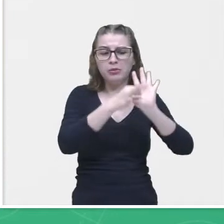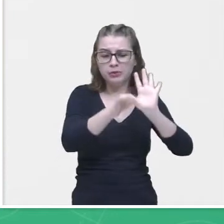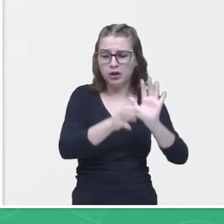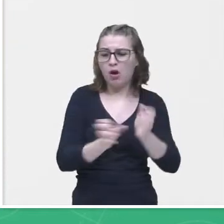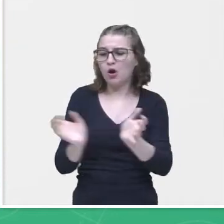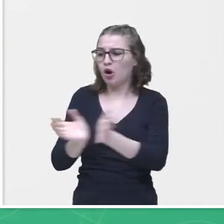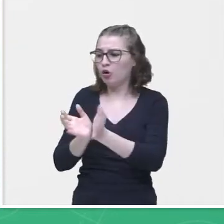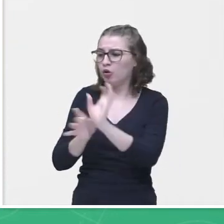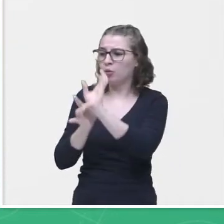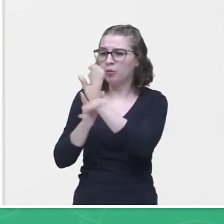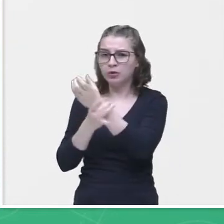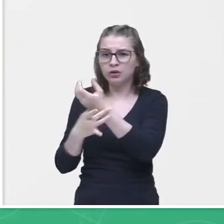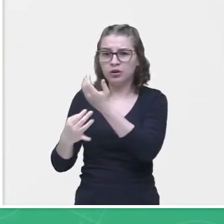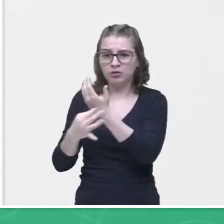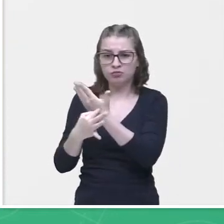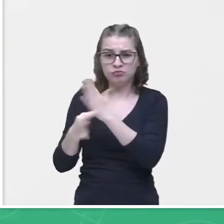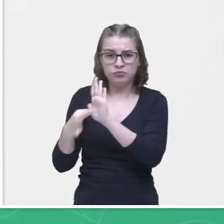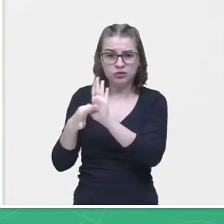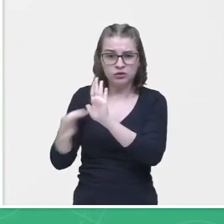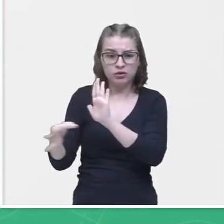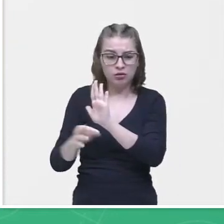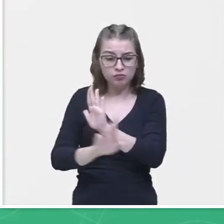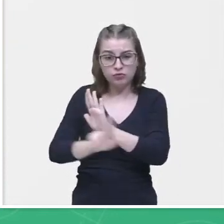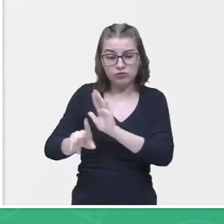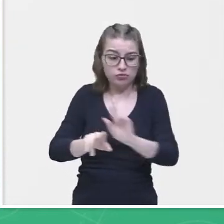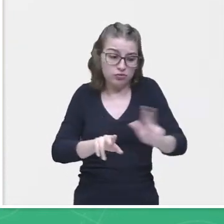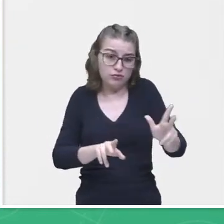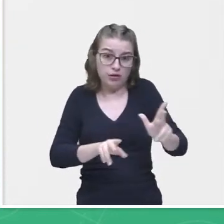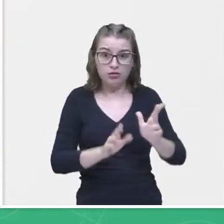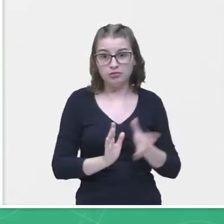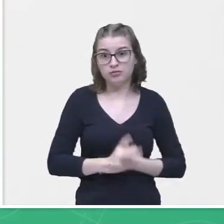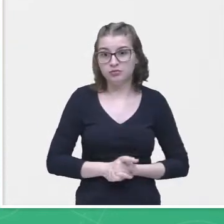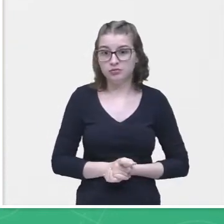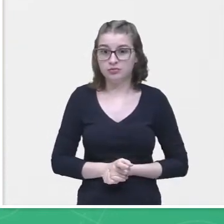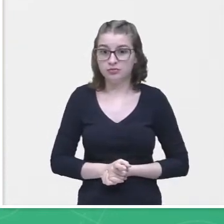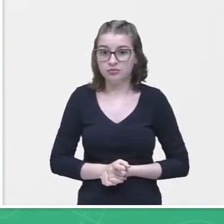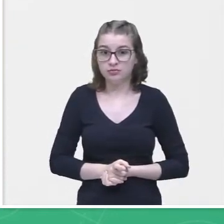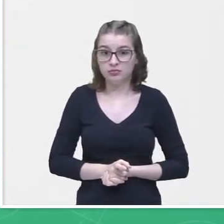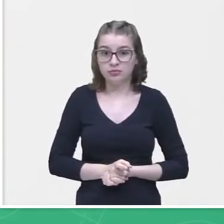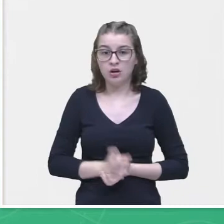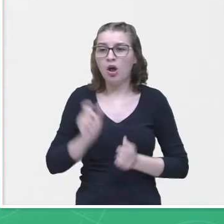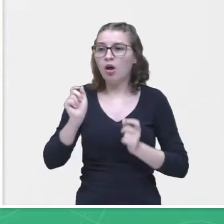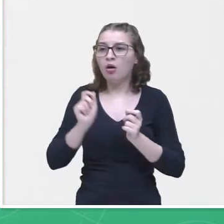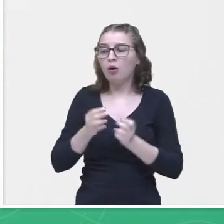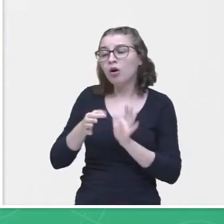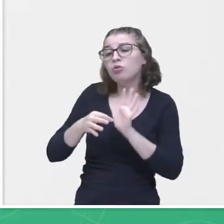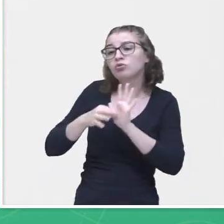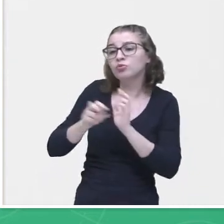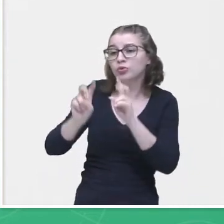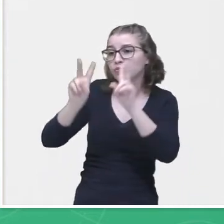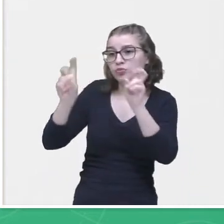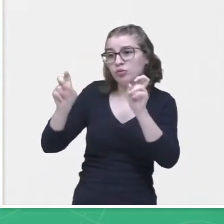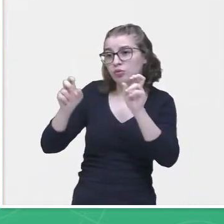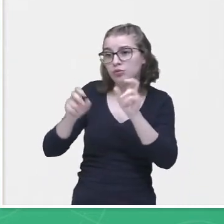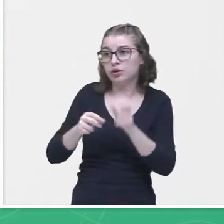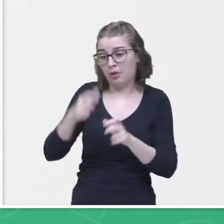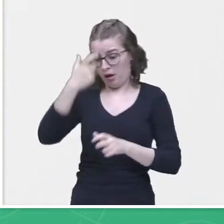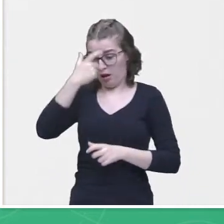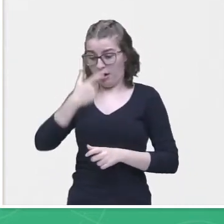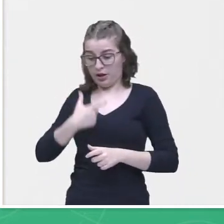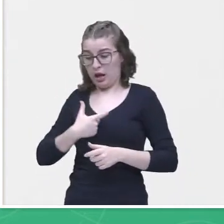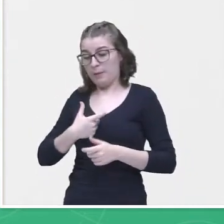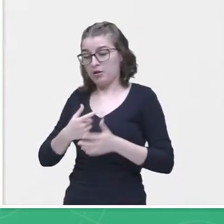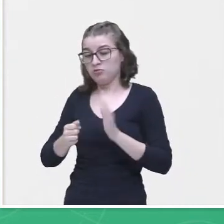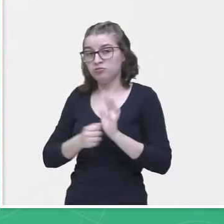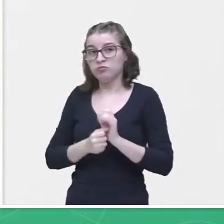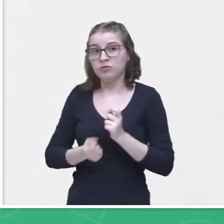defende assim, e você defende também o seu ponto de vista. O que você acha sobre a pessoa que assiste a reality show? Você acha que é algo